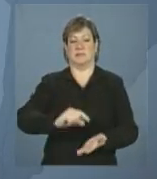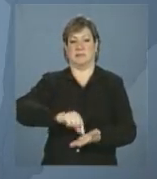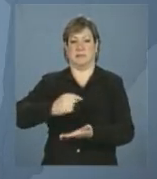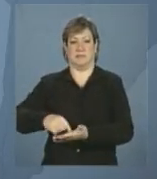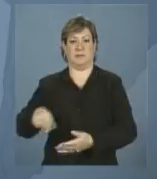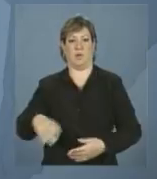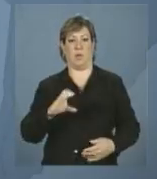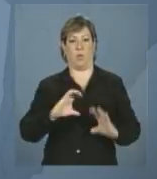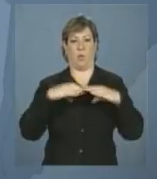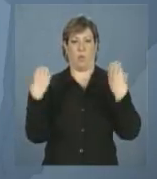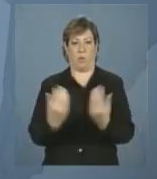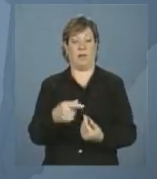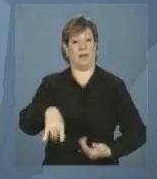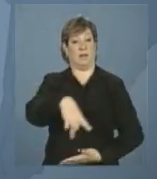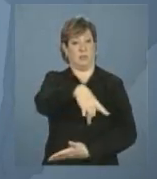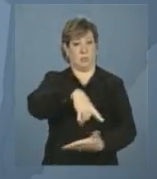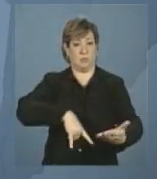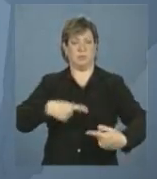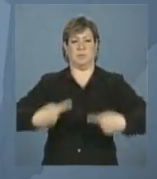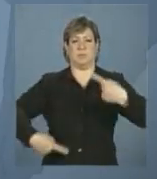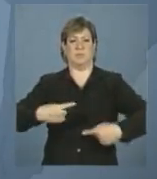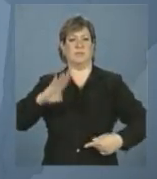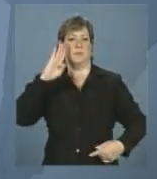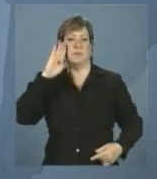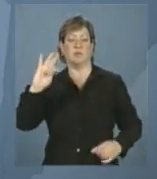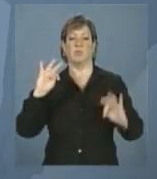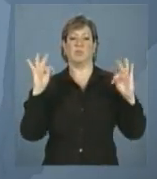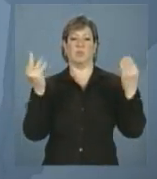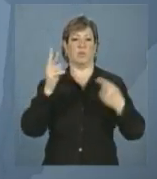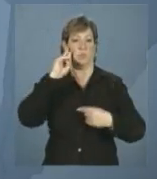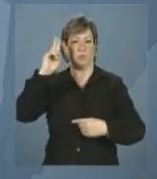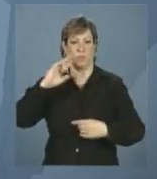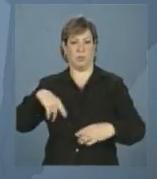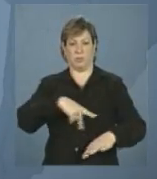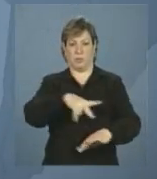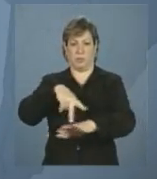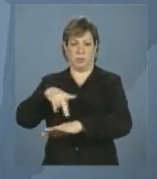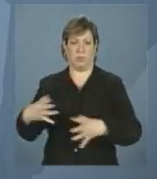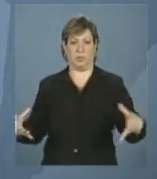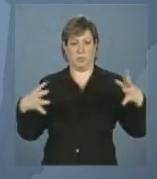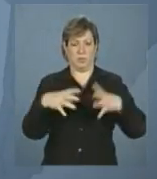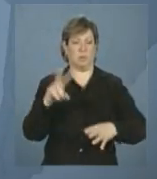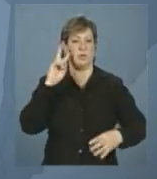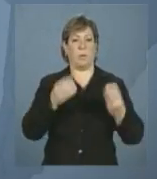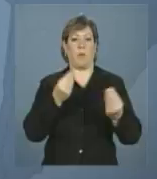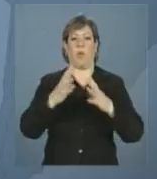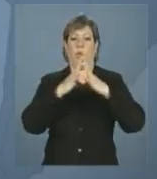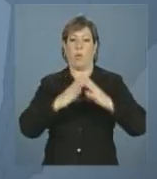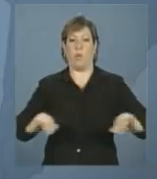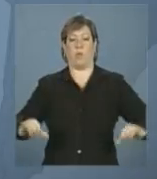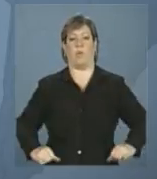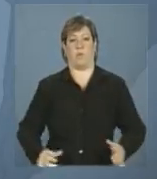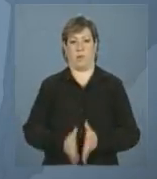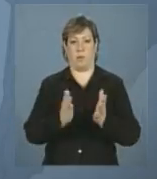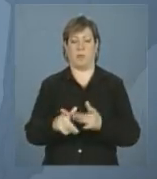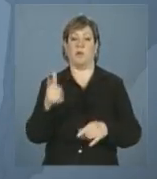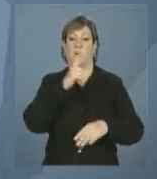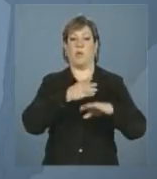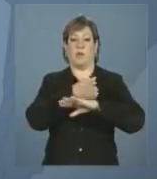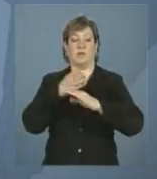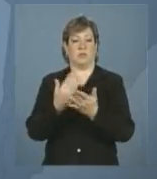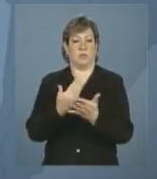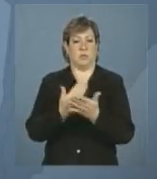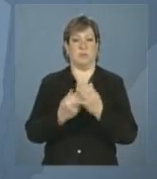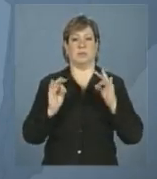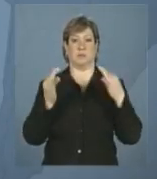documento resume as principais discussões dos líderes em torno de temas como eliminação da pobreza, acesso à educação